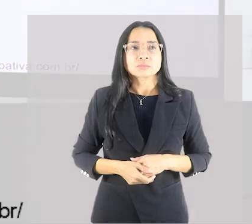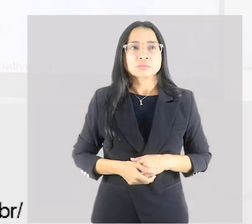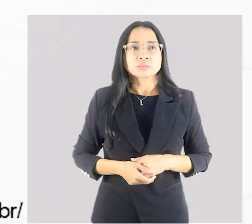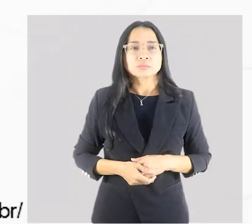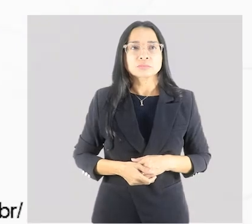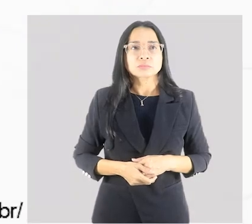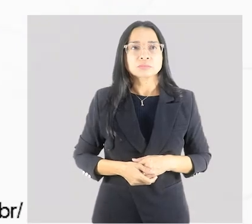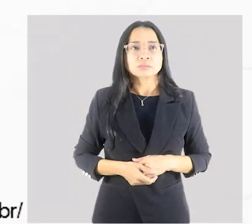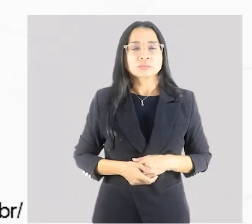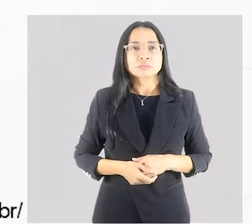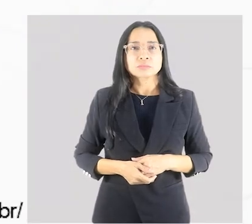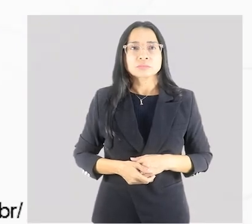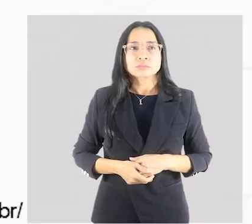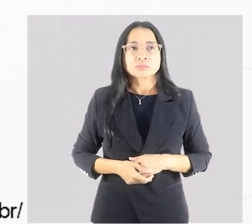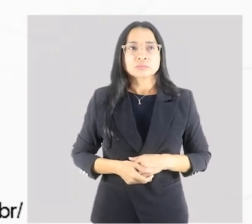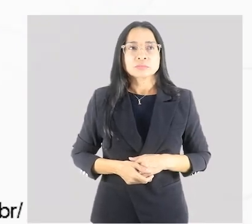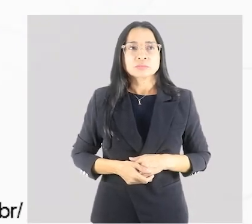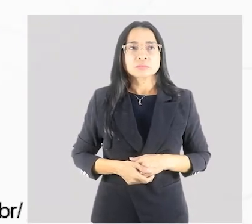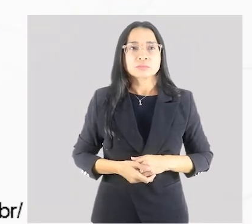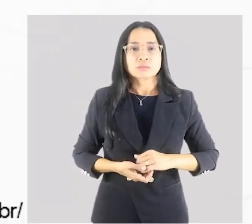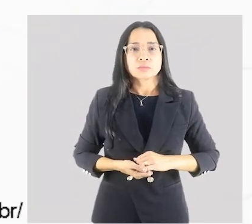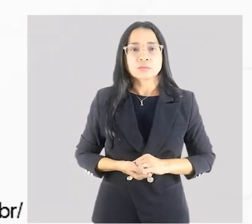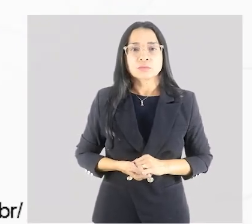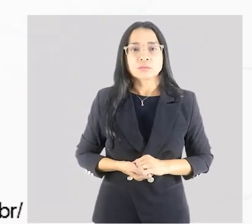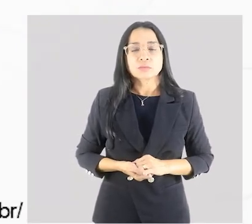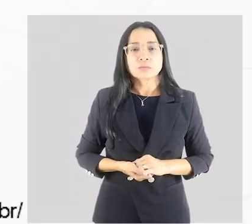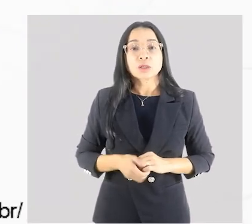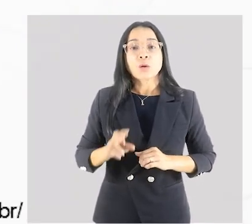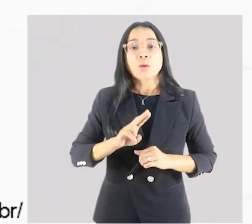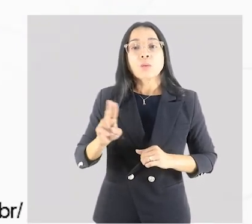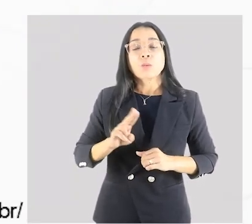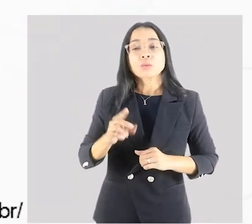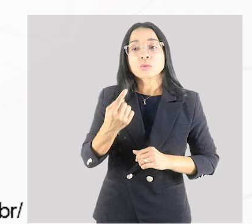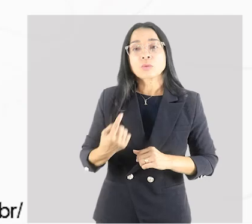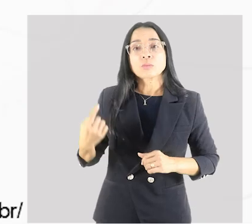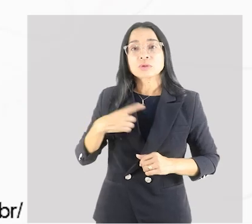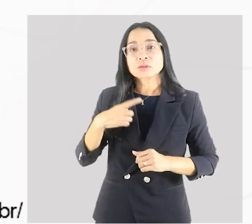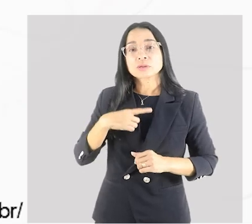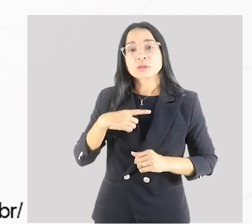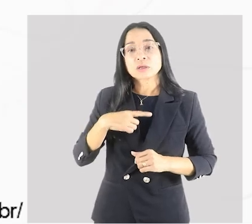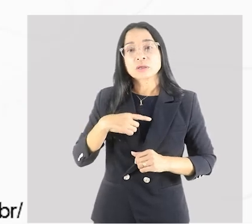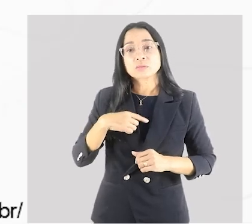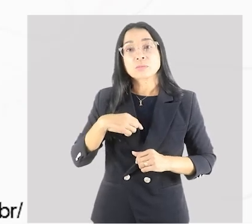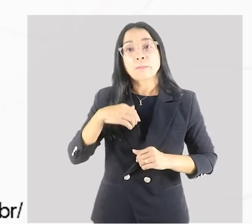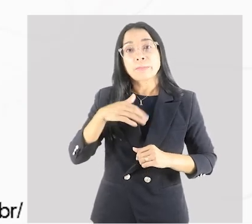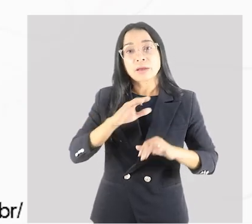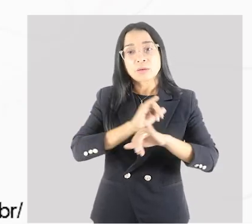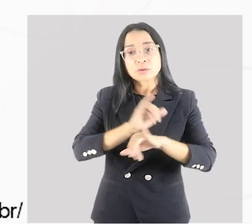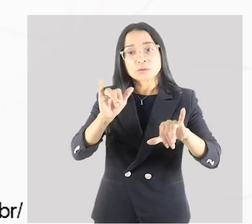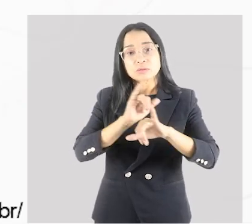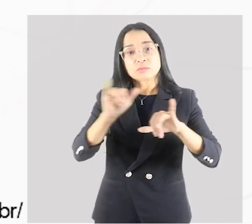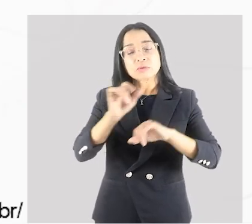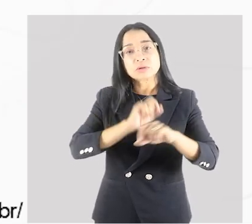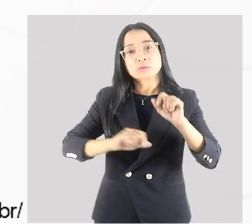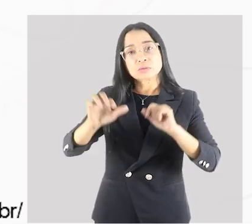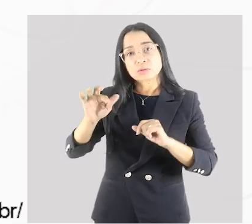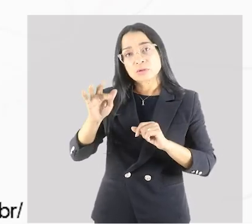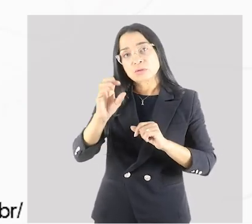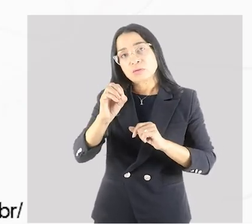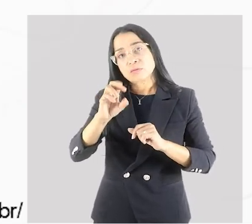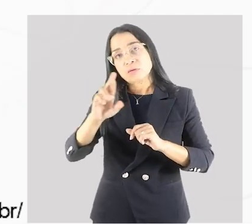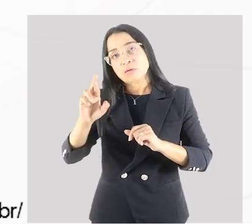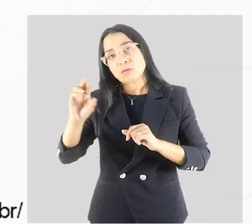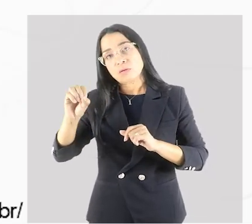Qual nome abaixo, tá, se tornou um dos maiores expoentes do forró? Aí nós temos